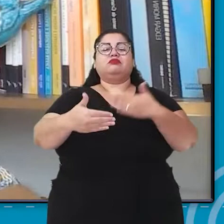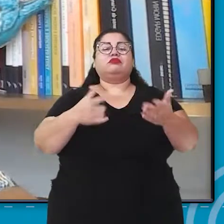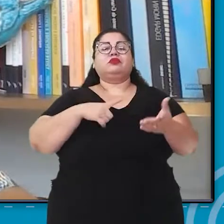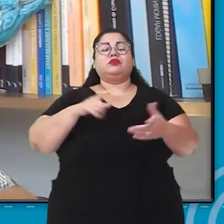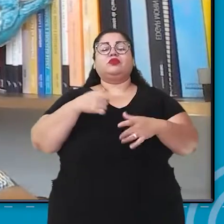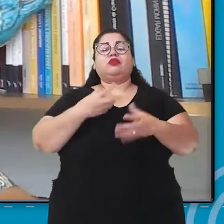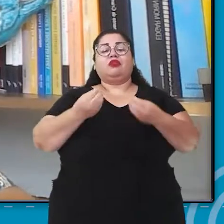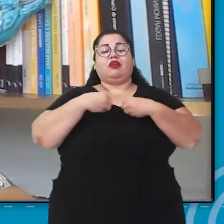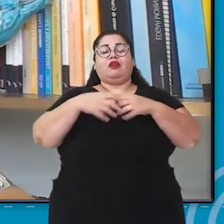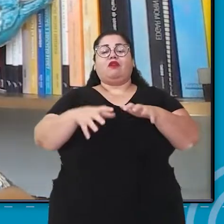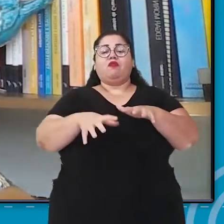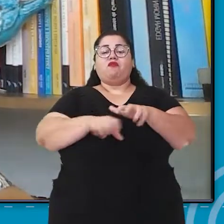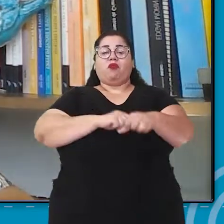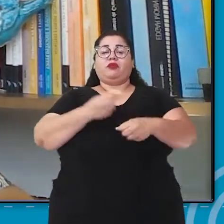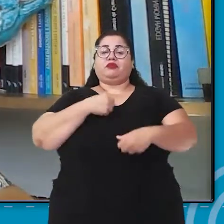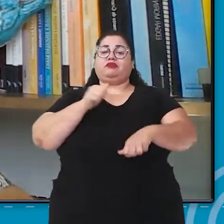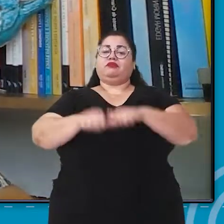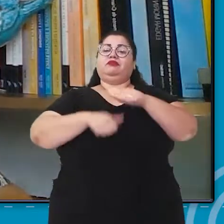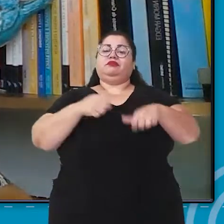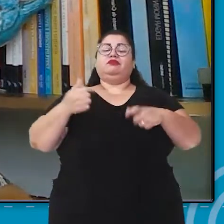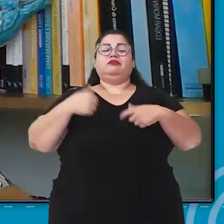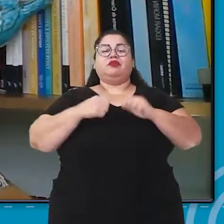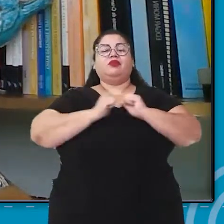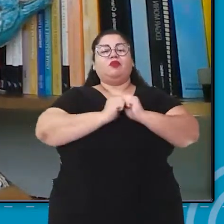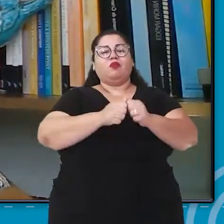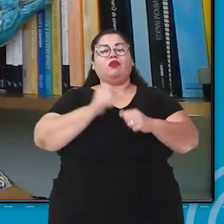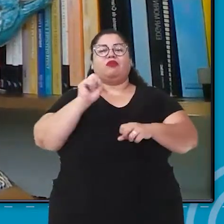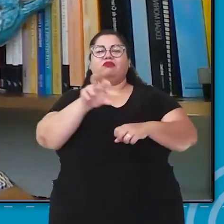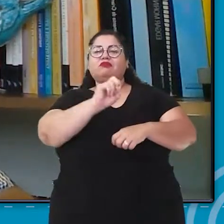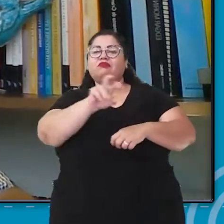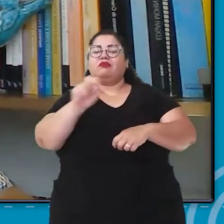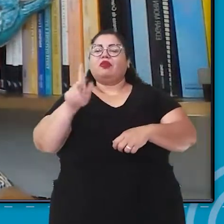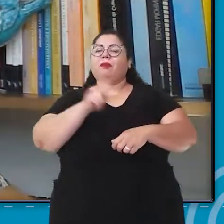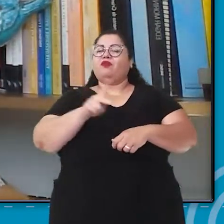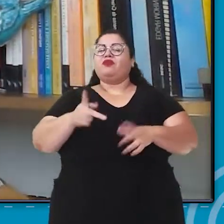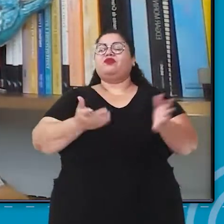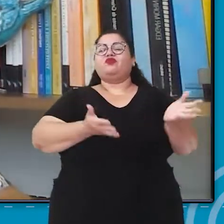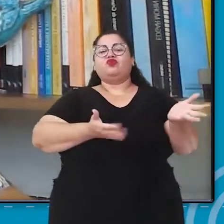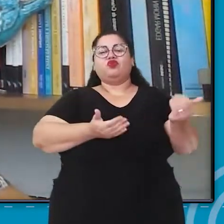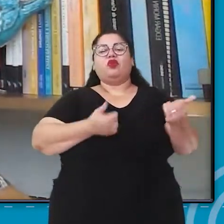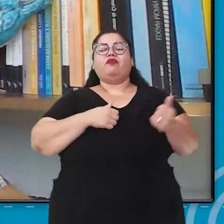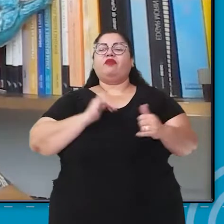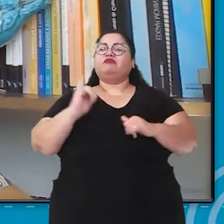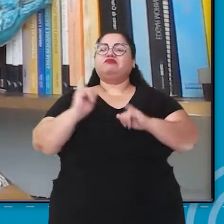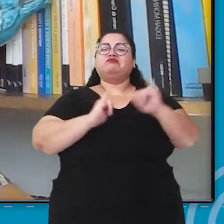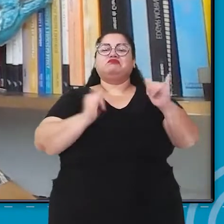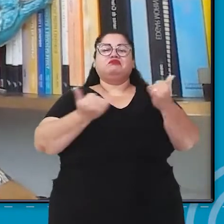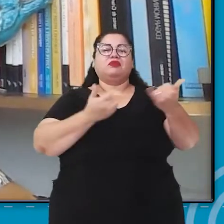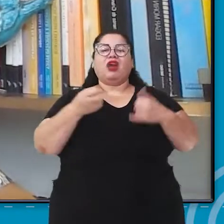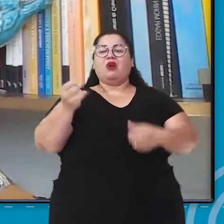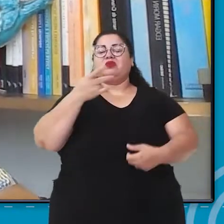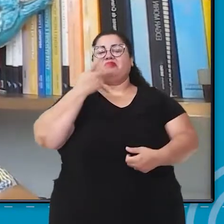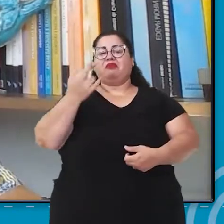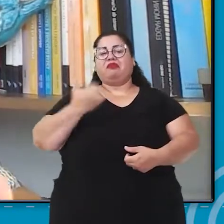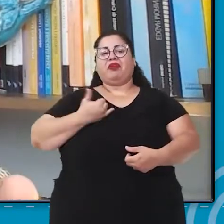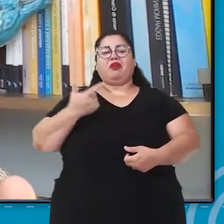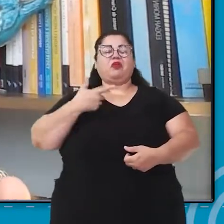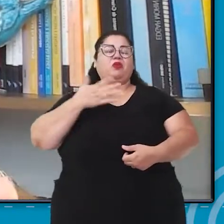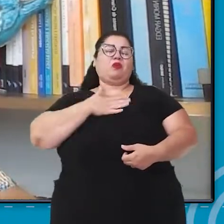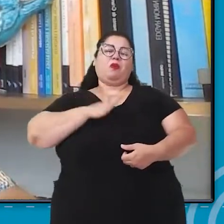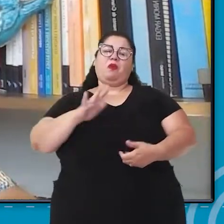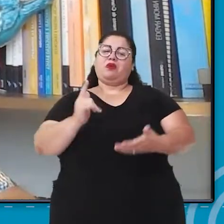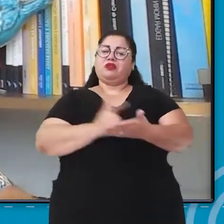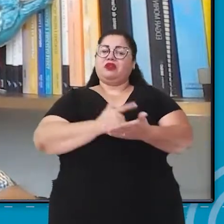ao nosso processo de formação. Né? Eu acompanho professores e jovens que sempre diz que não gostam